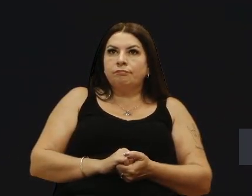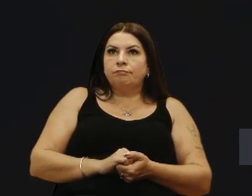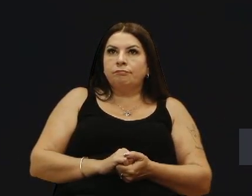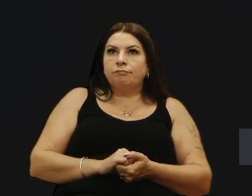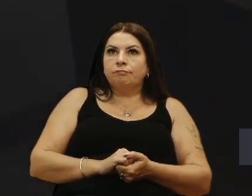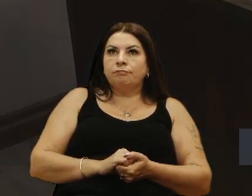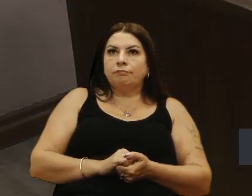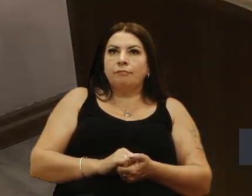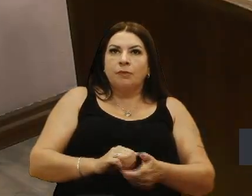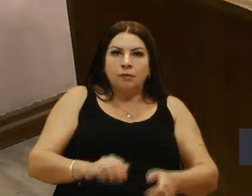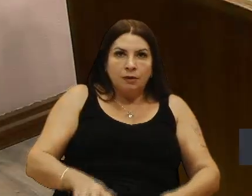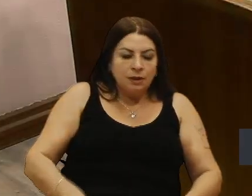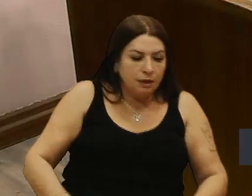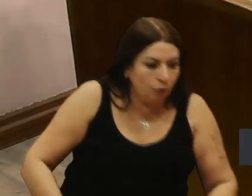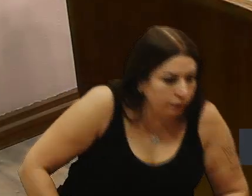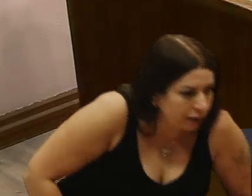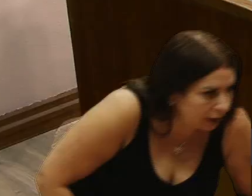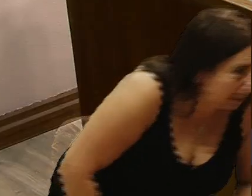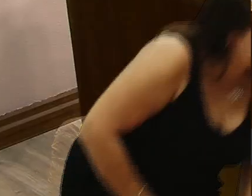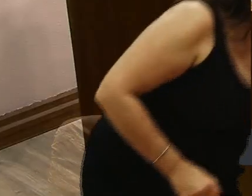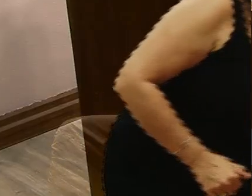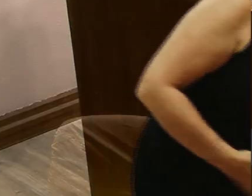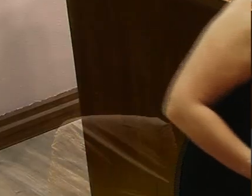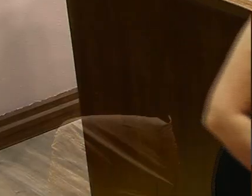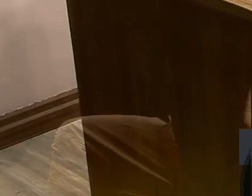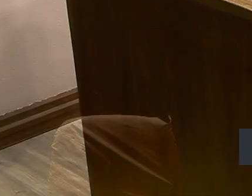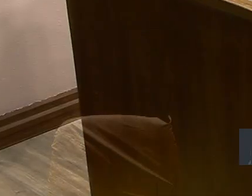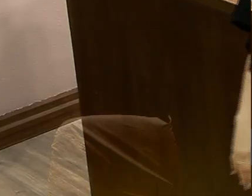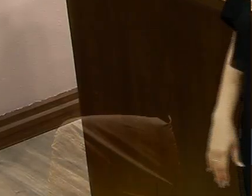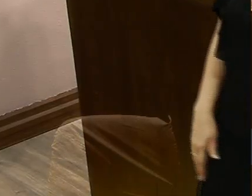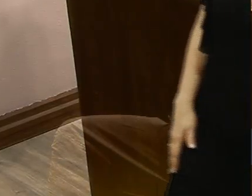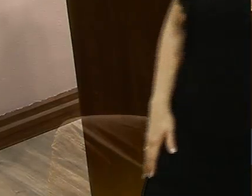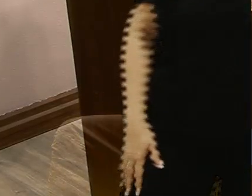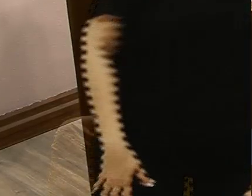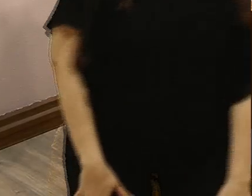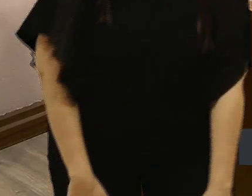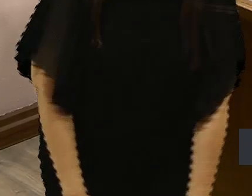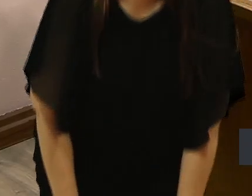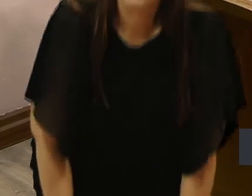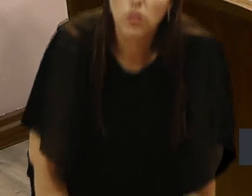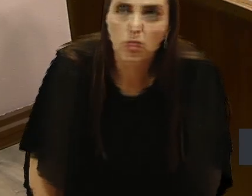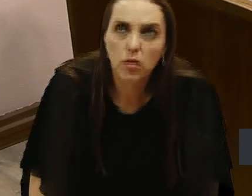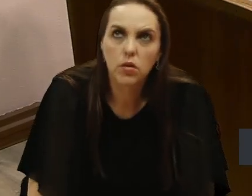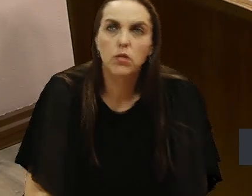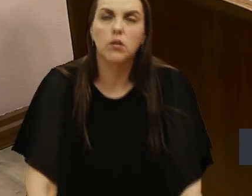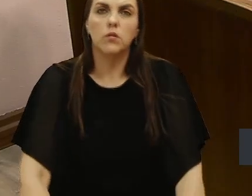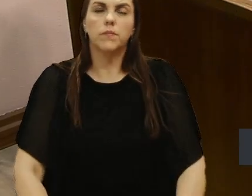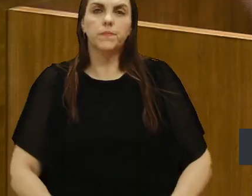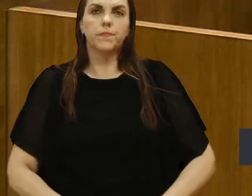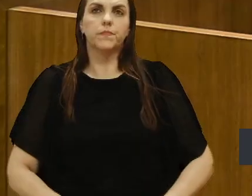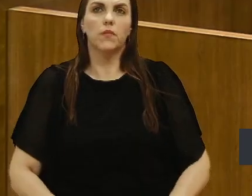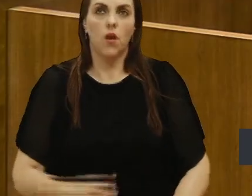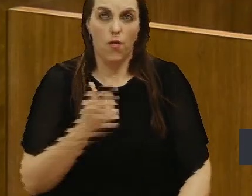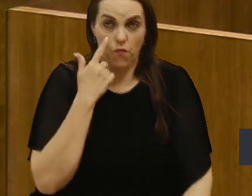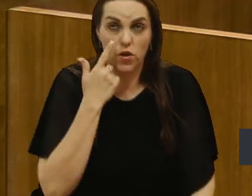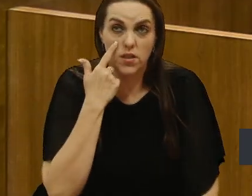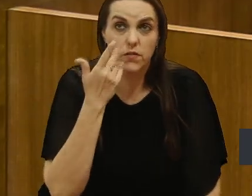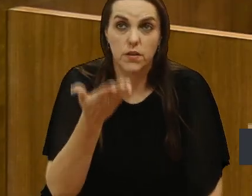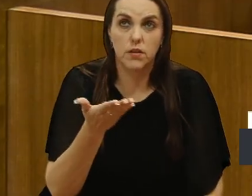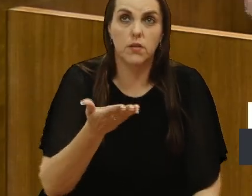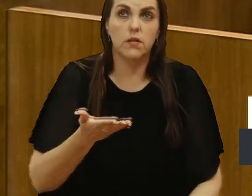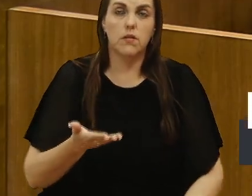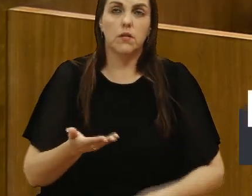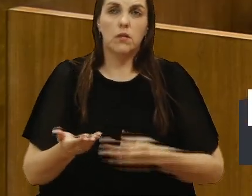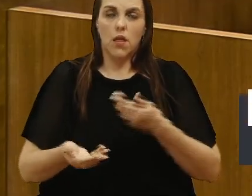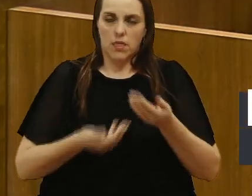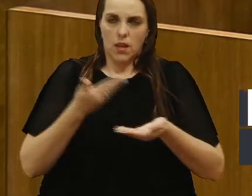Quero só te mostrar uma coisa. Colegas, como é que tá aqui, ó, para vocês verem que esse é o tratamento que